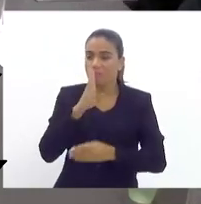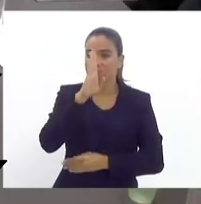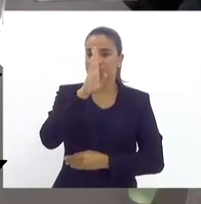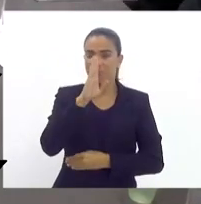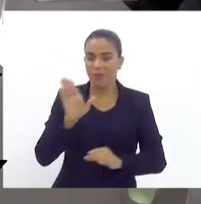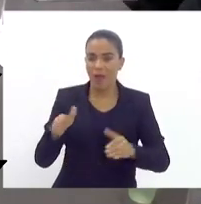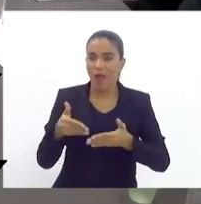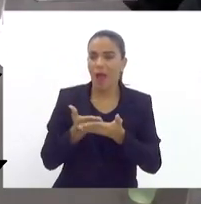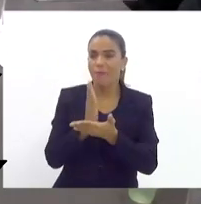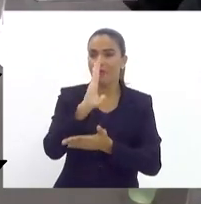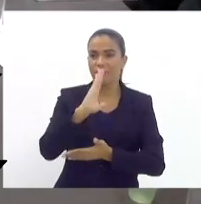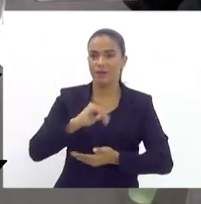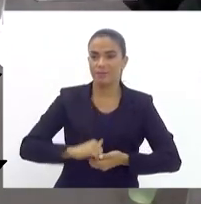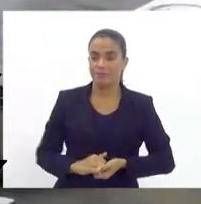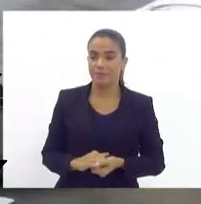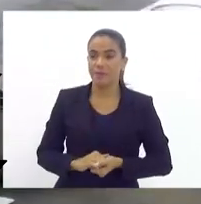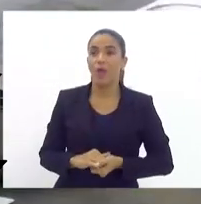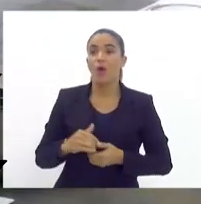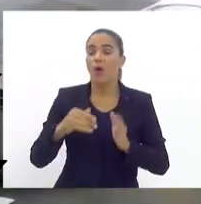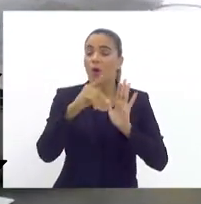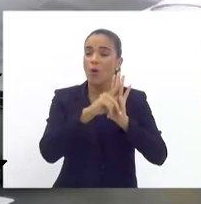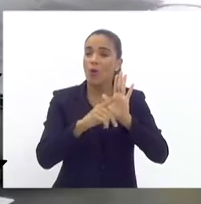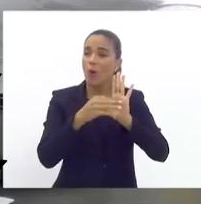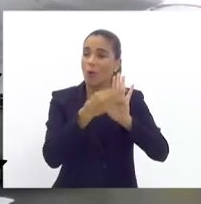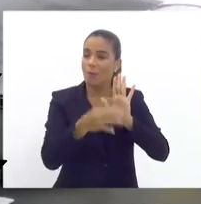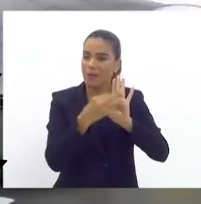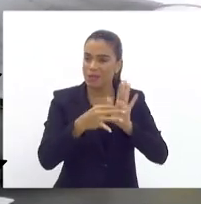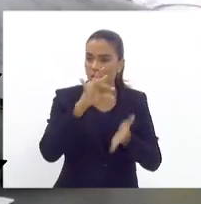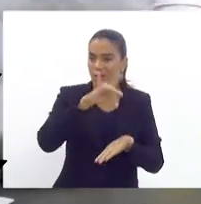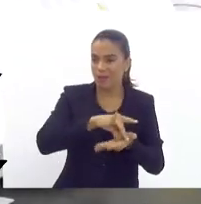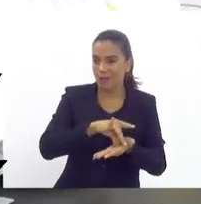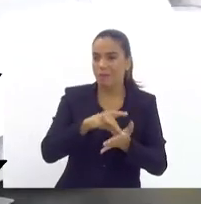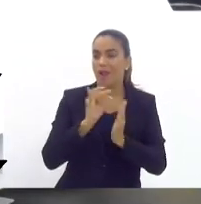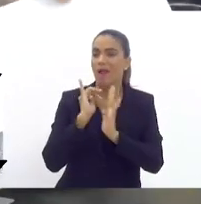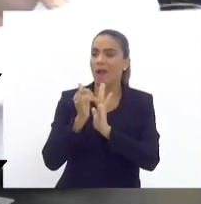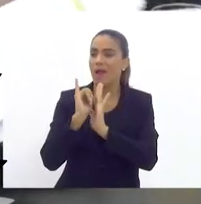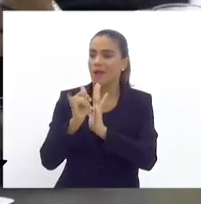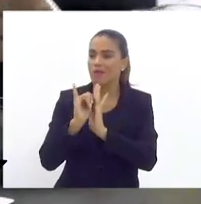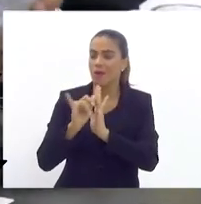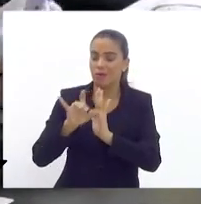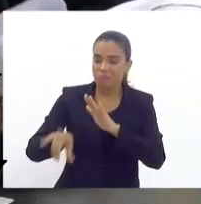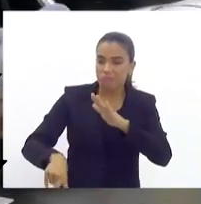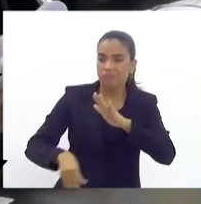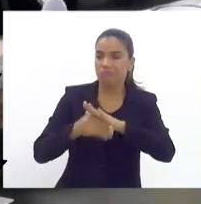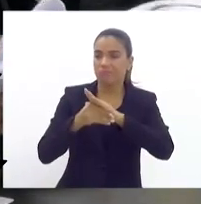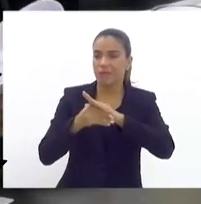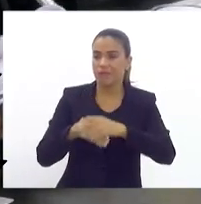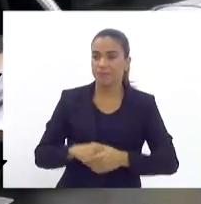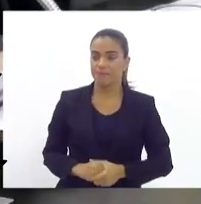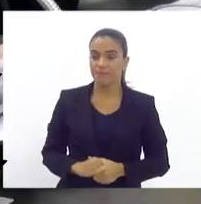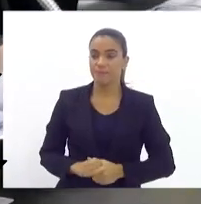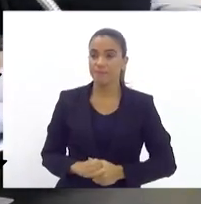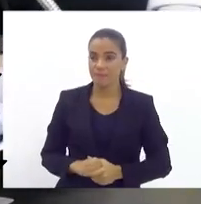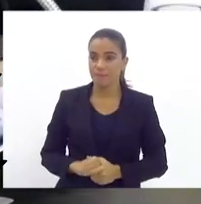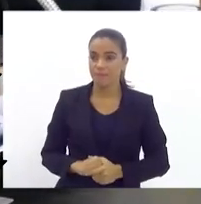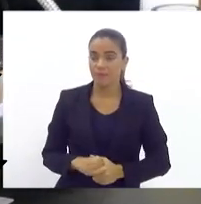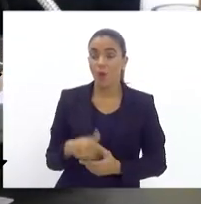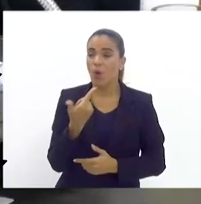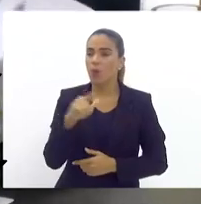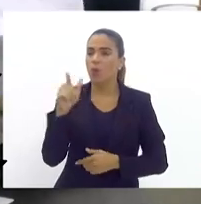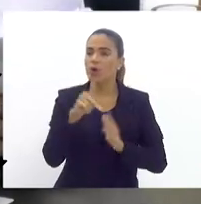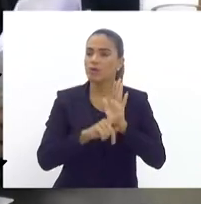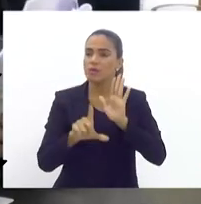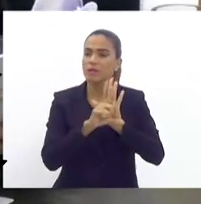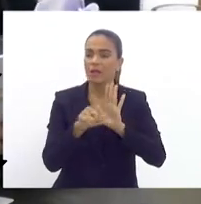permaneça como estão, aprovado o parecer original da relatora pela juridicidade com emendas. O outro projeto